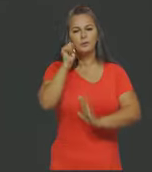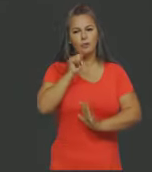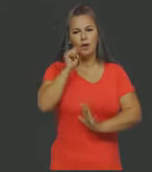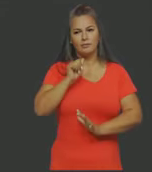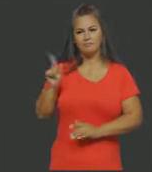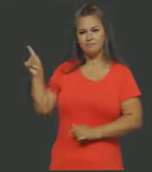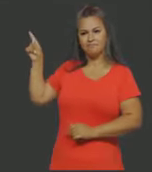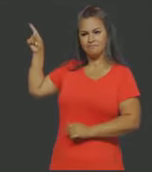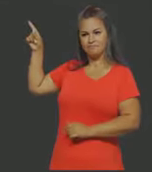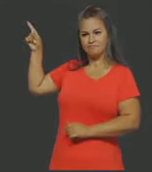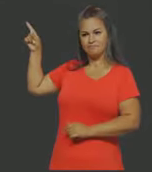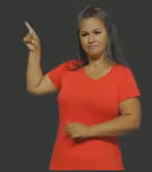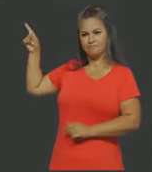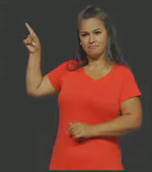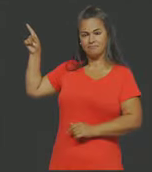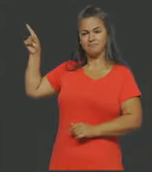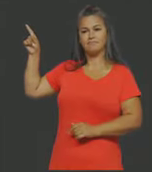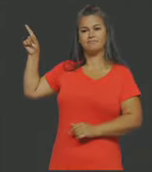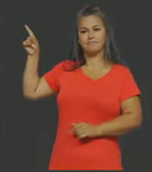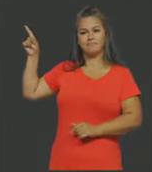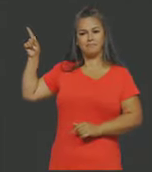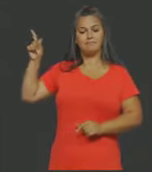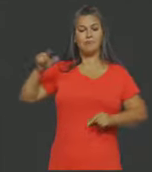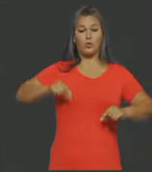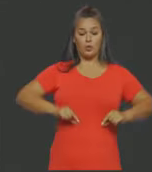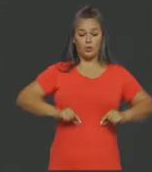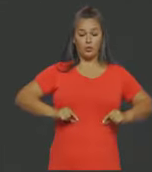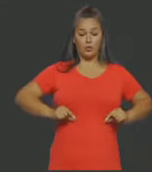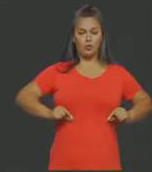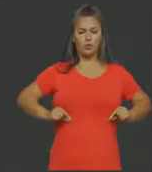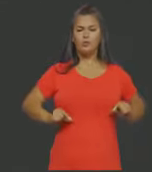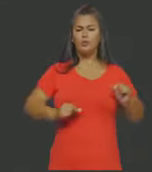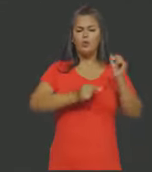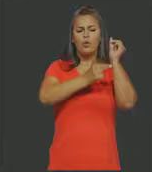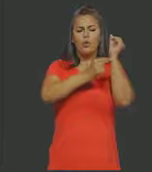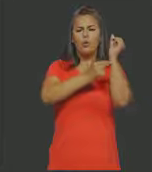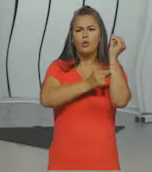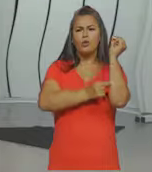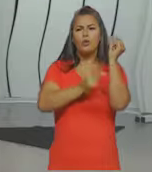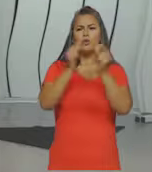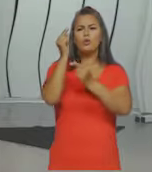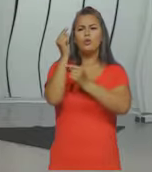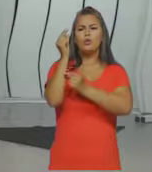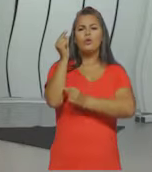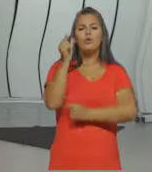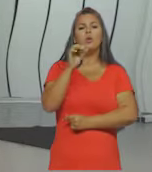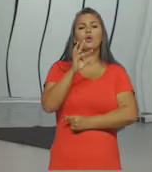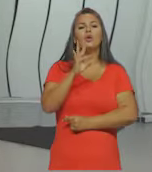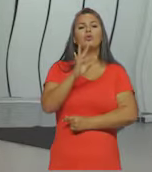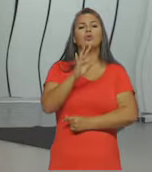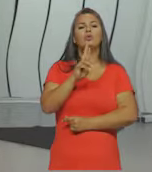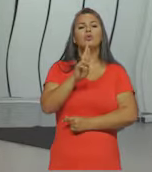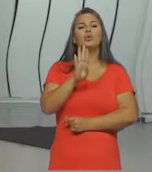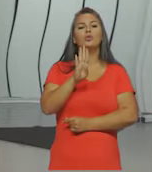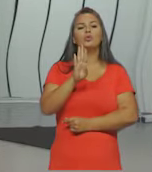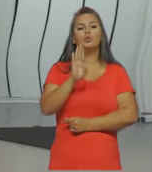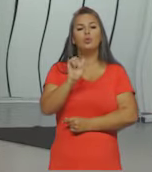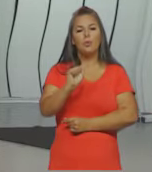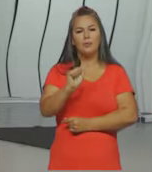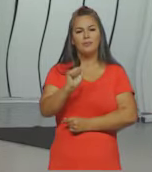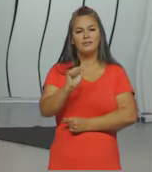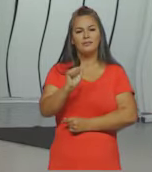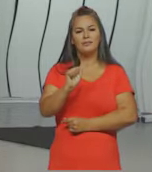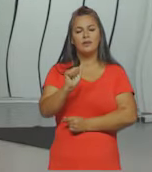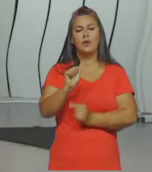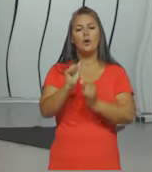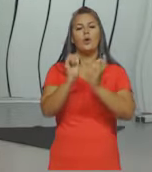aqui eu tenho, olha, a tuba uterina, que são duas. Para que essa tuba serve? É um caminho, é um tubo, né,